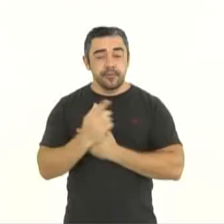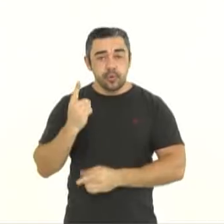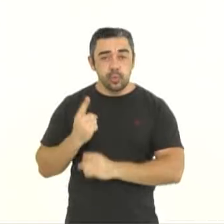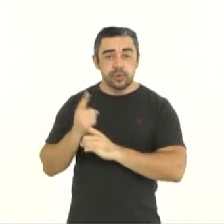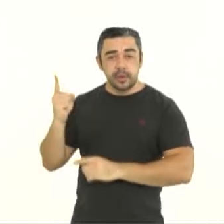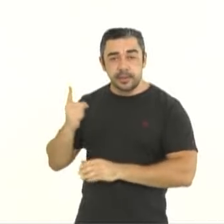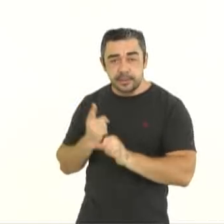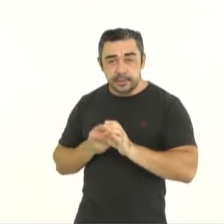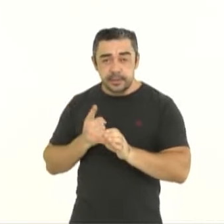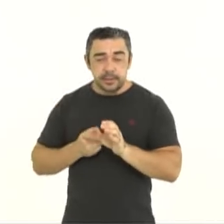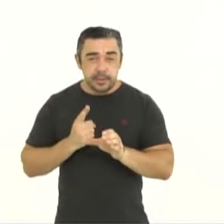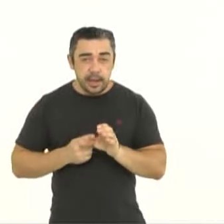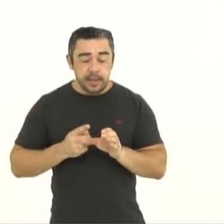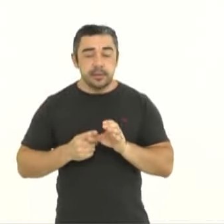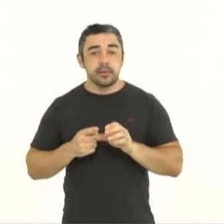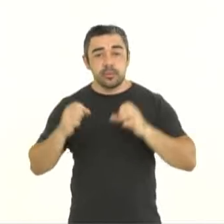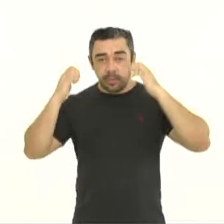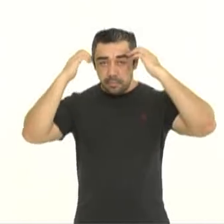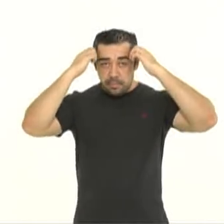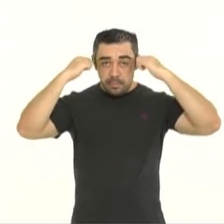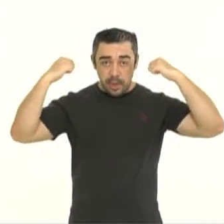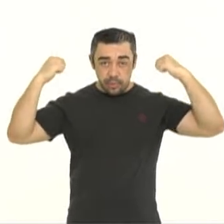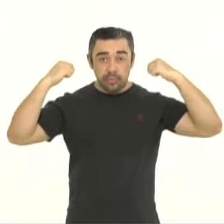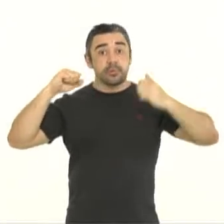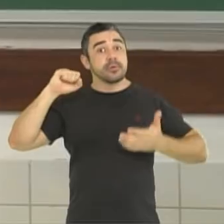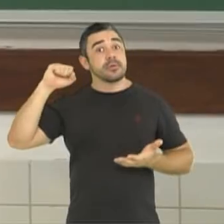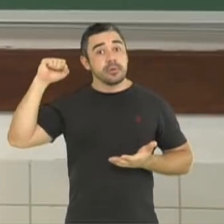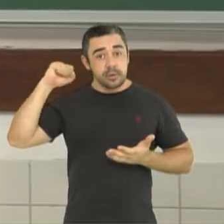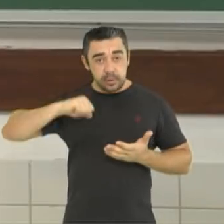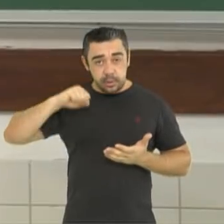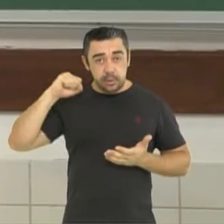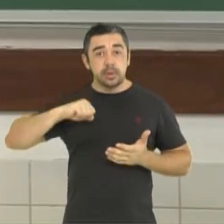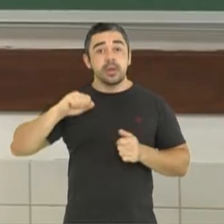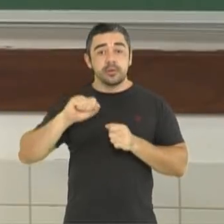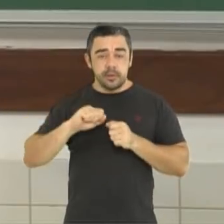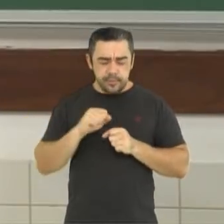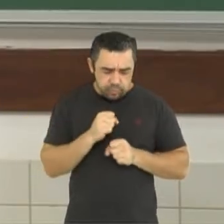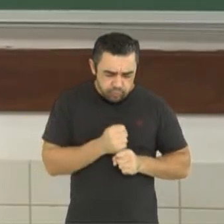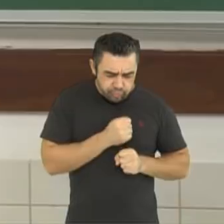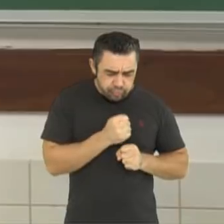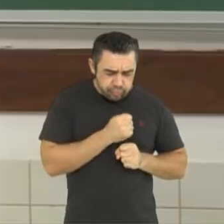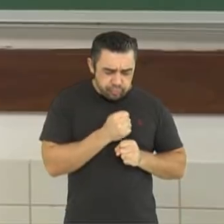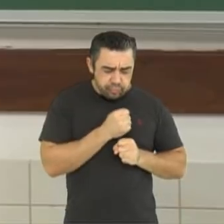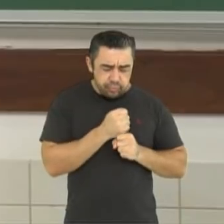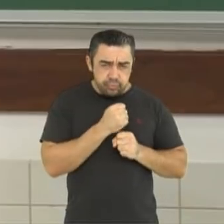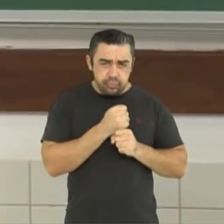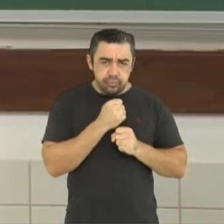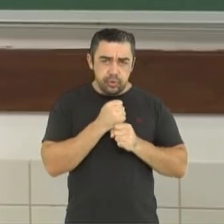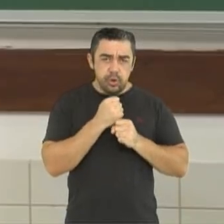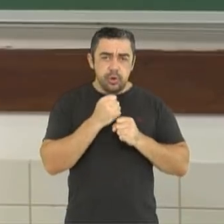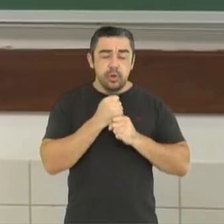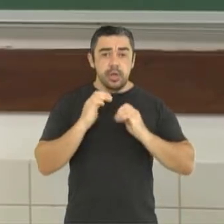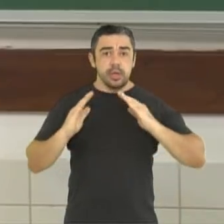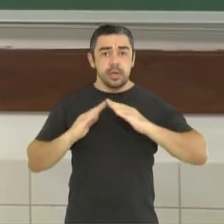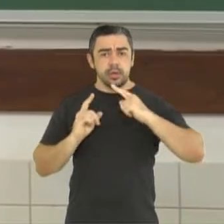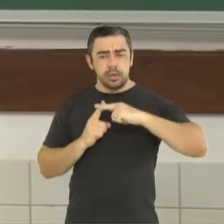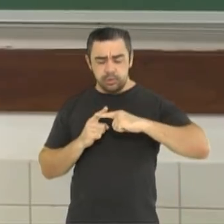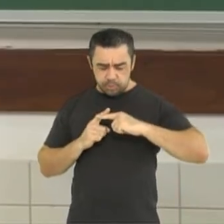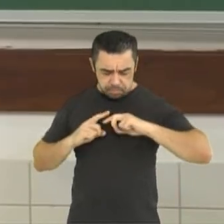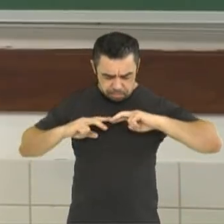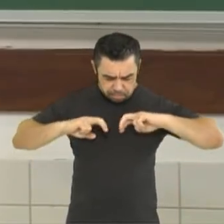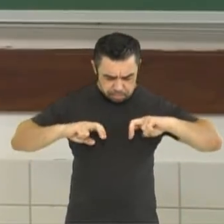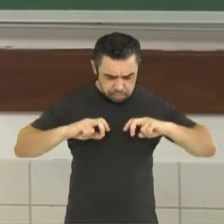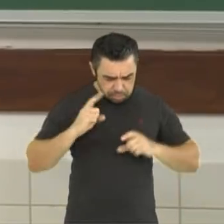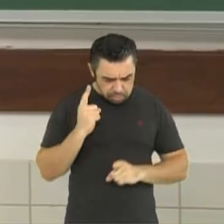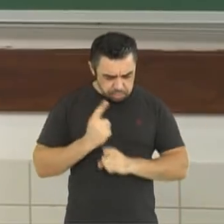do México. Na Catedral, exatamente, eles estavam reformando, fundando, estavam fazendo, de repente, escavando e se